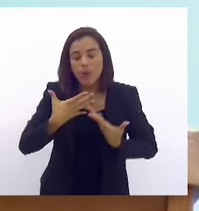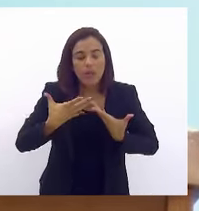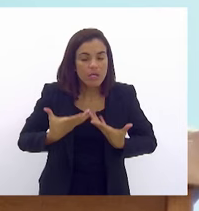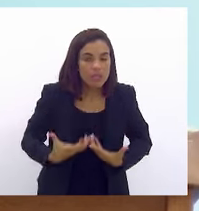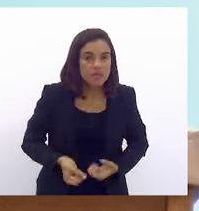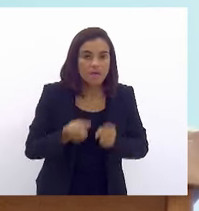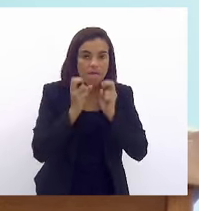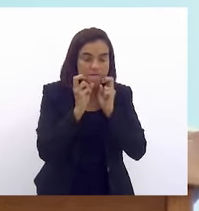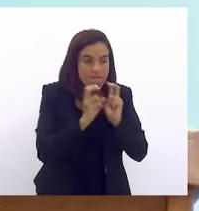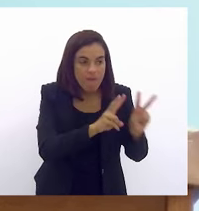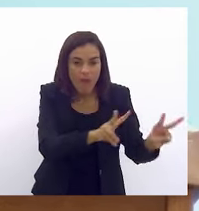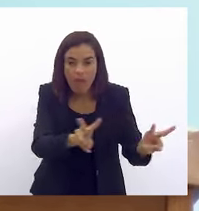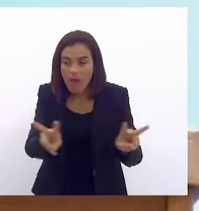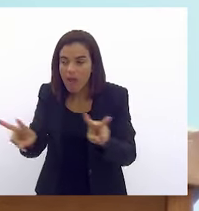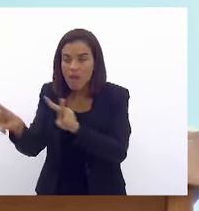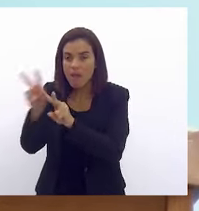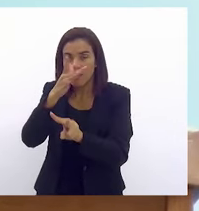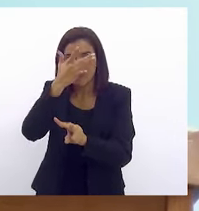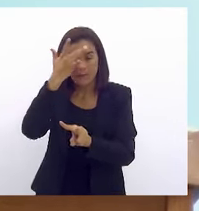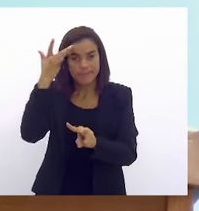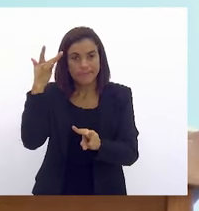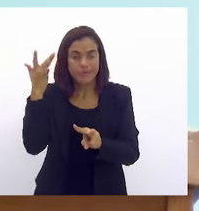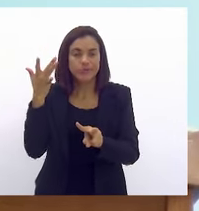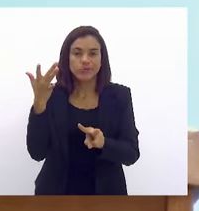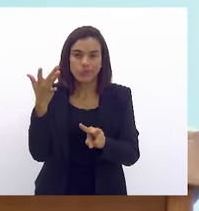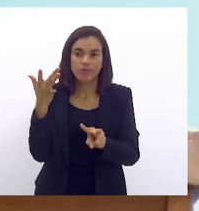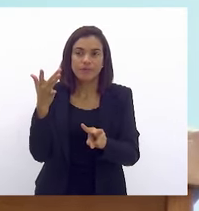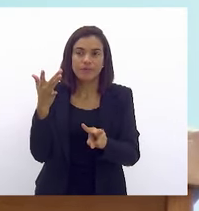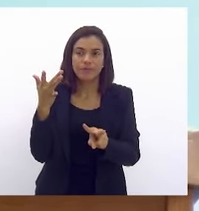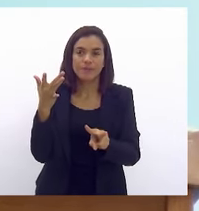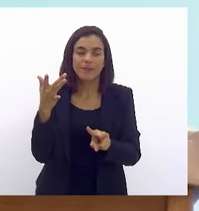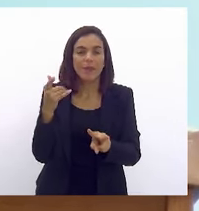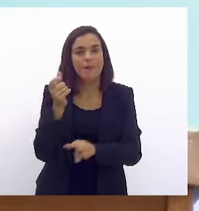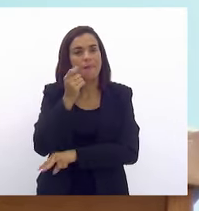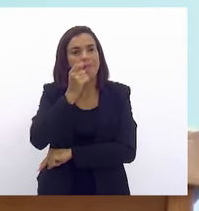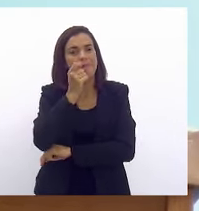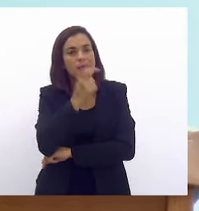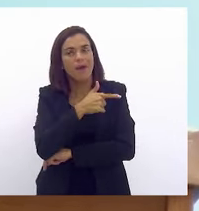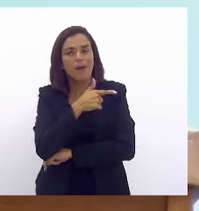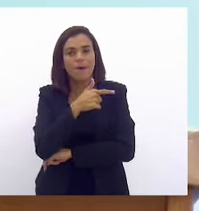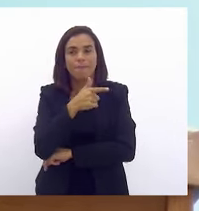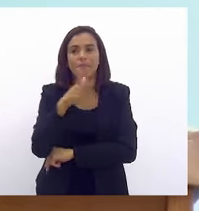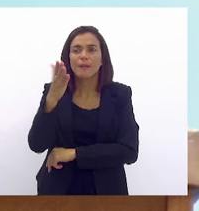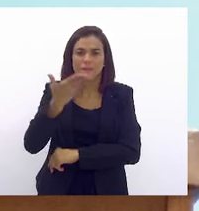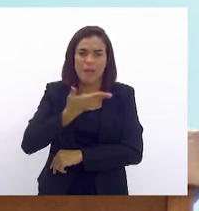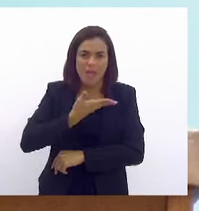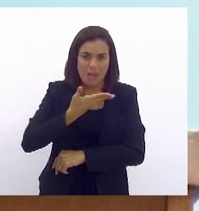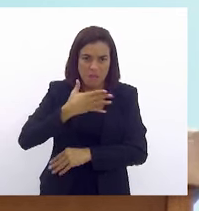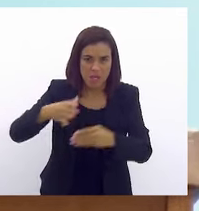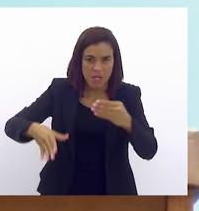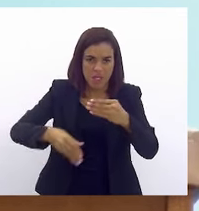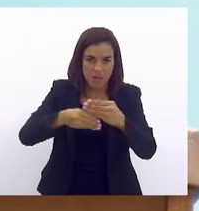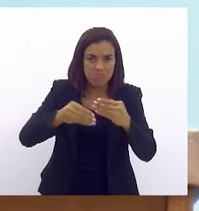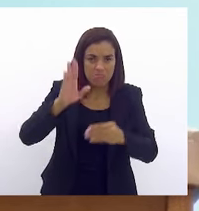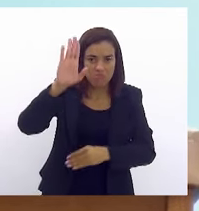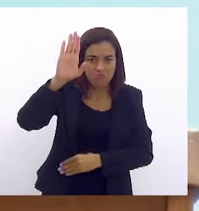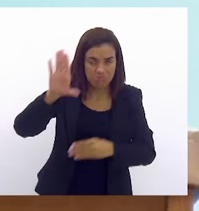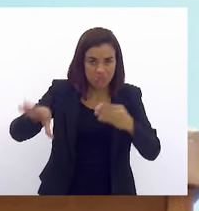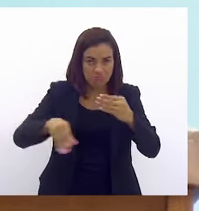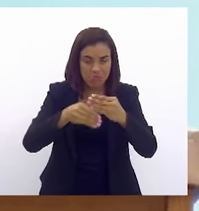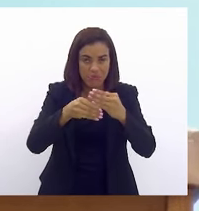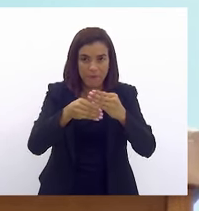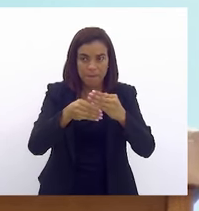ver só as pessoas de uma maneira muito engraçada. Minha amiga, me dá uma parte, me dá uma parte.